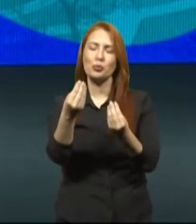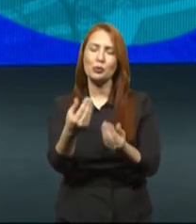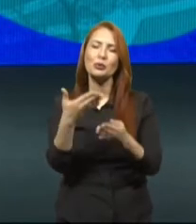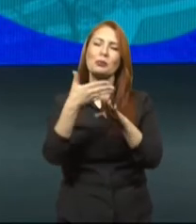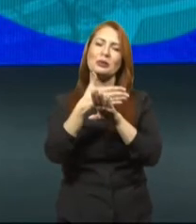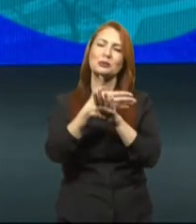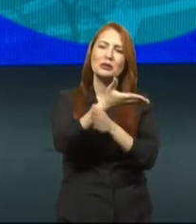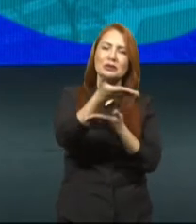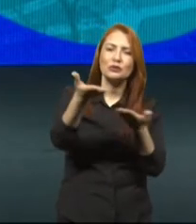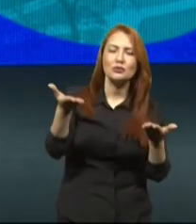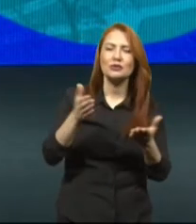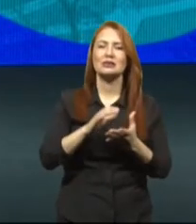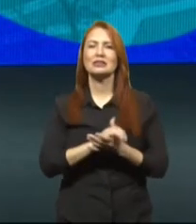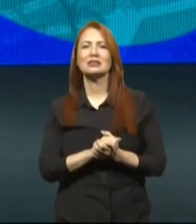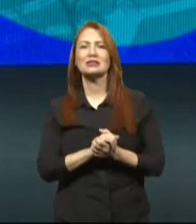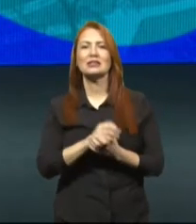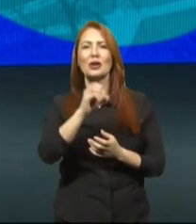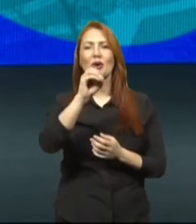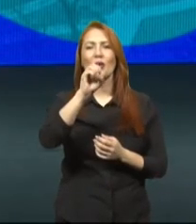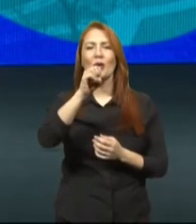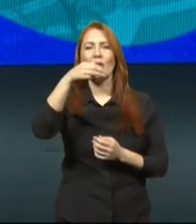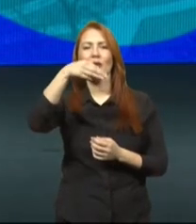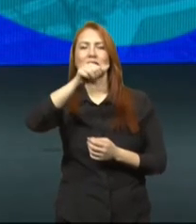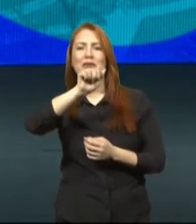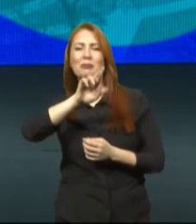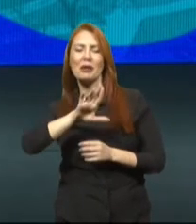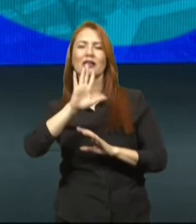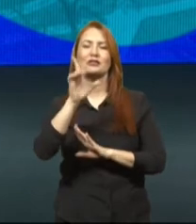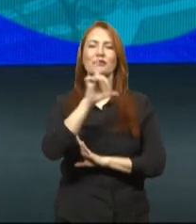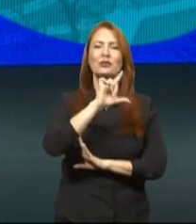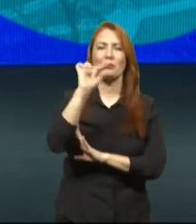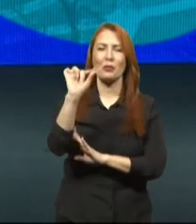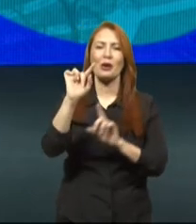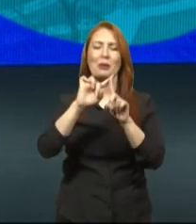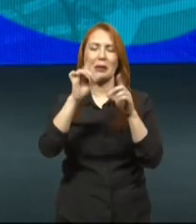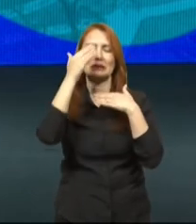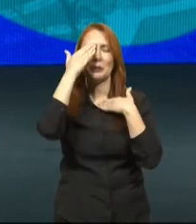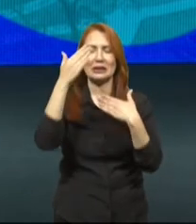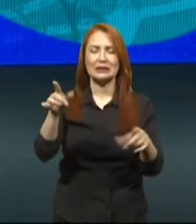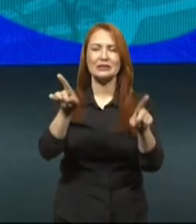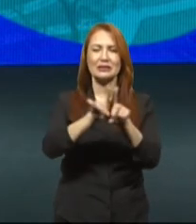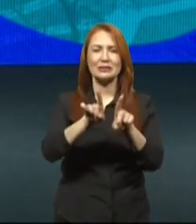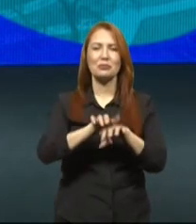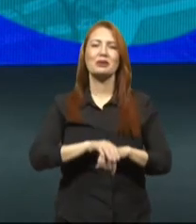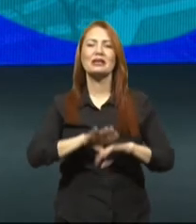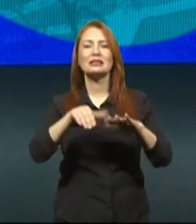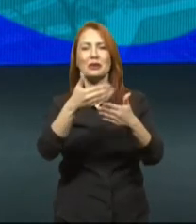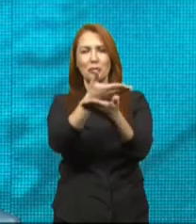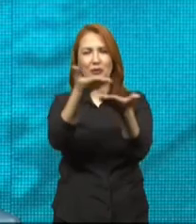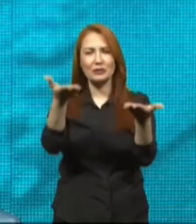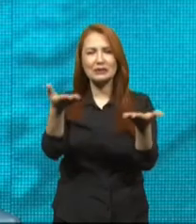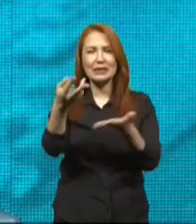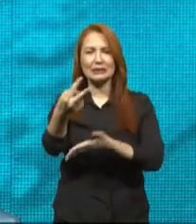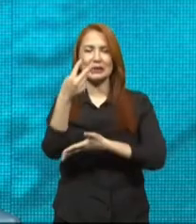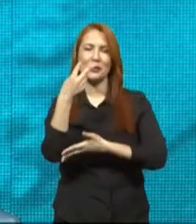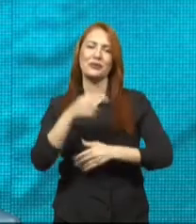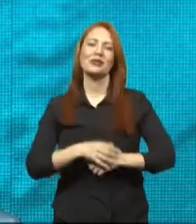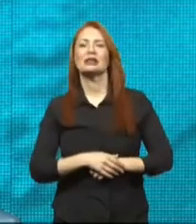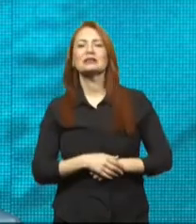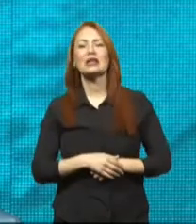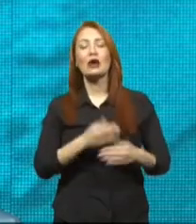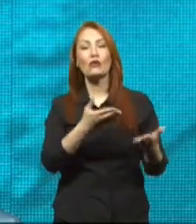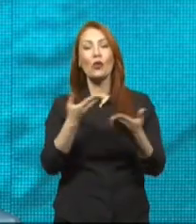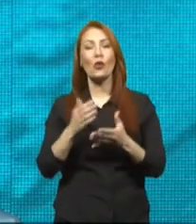aqui. Osmar, eu acho que já se despencou, mas eu agradeço ele também. E para vocês que estão nos assistindo, queria convidar todo mundo a